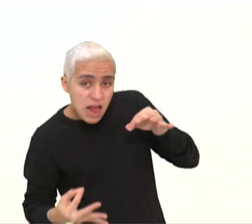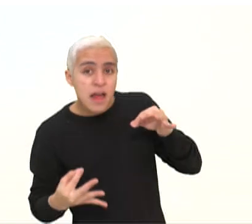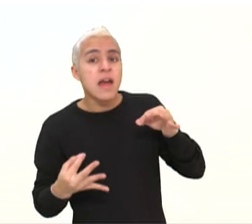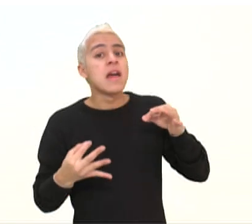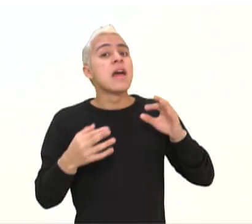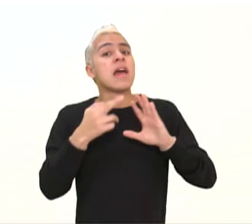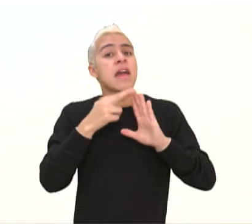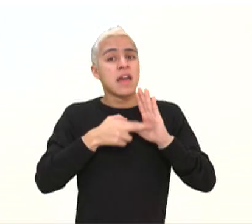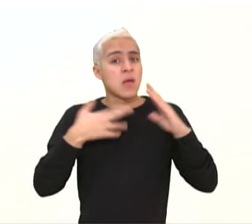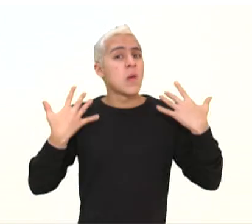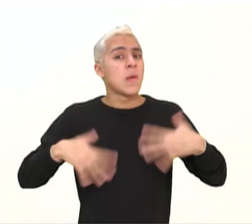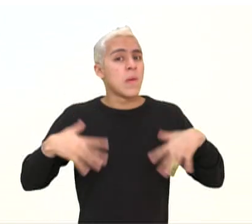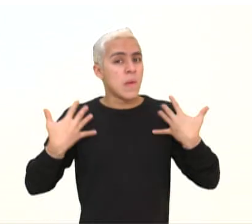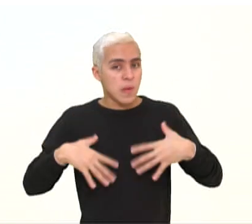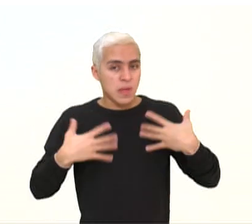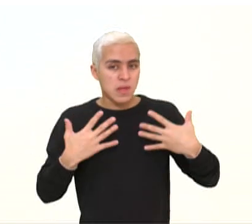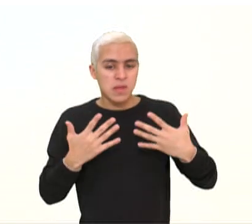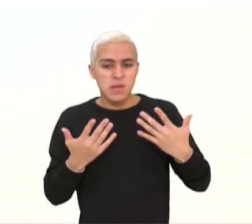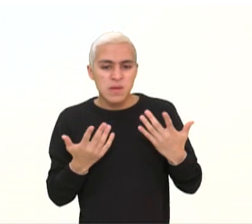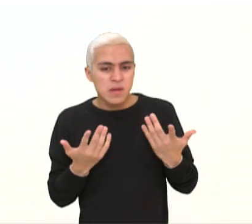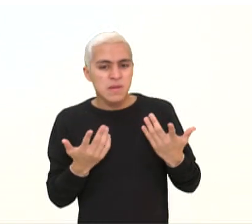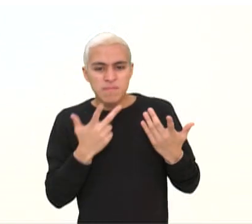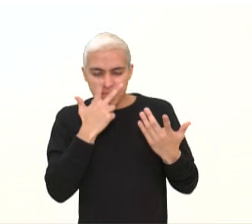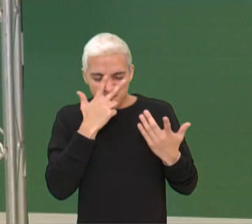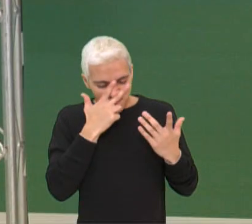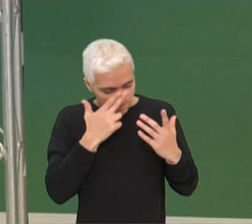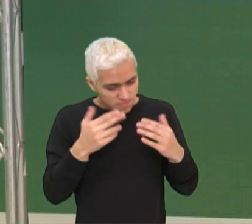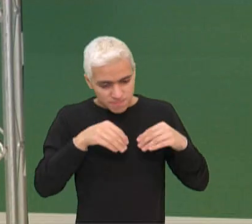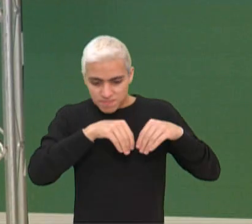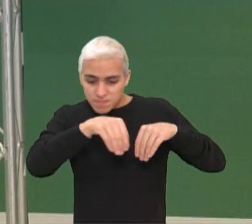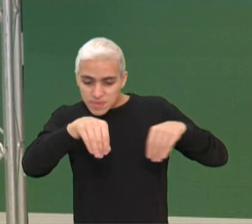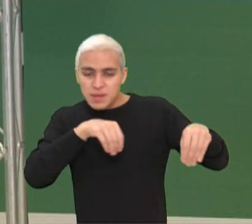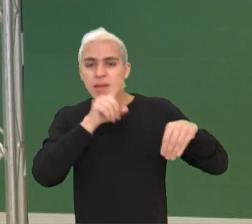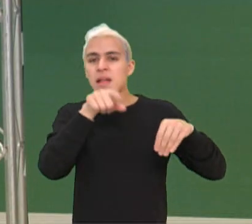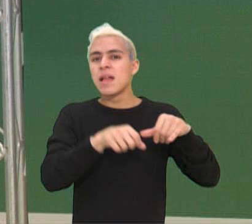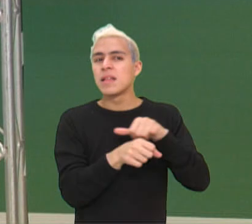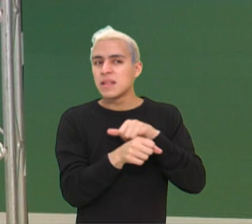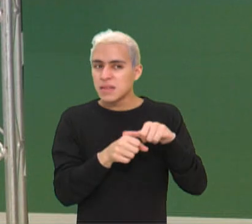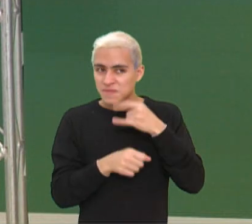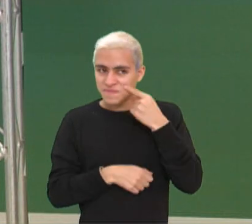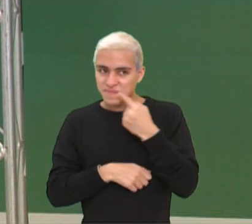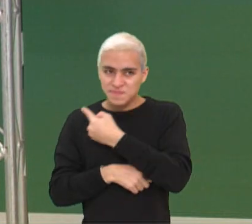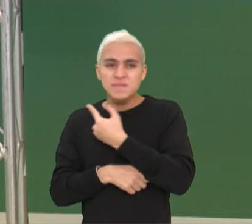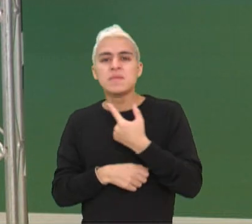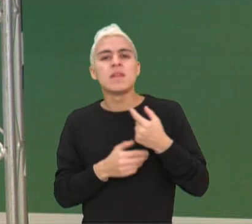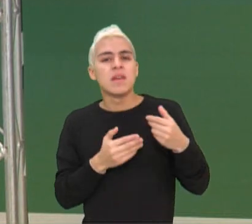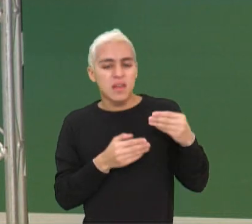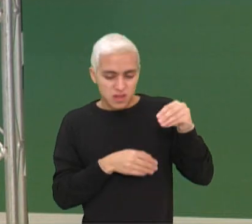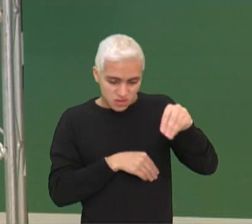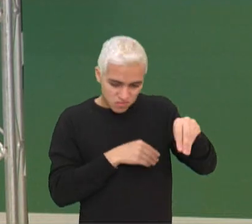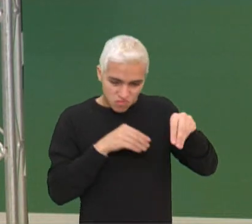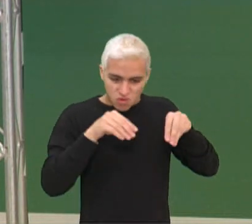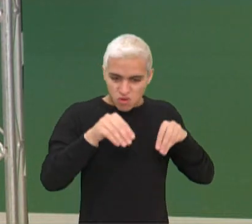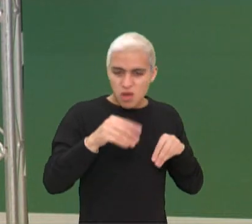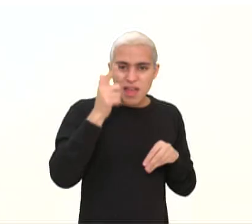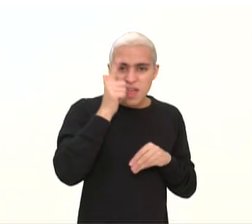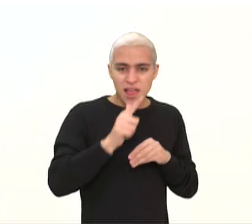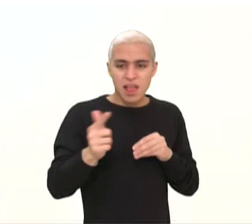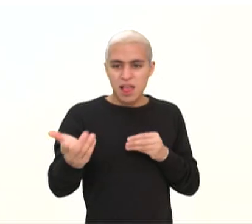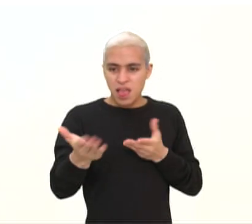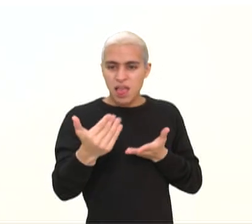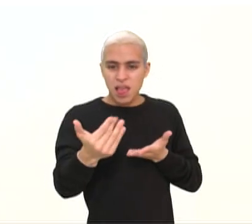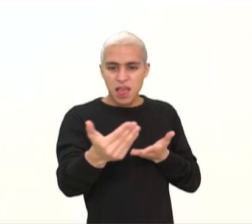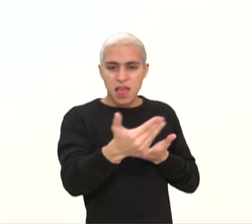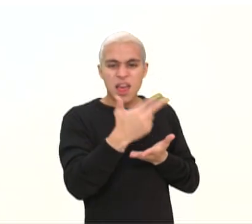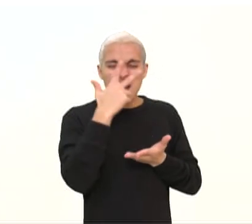pelas suas regras e bastante original de captura de peças. Jogo de estratégia, né? A gente vai jogando e vai ganhando as pecinhas